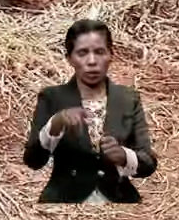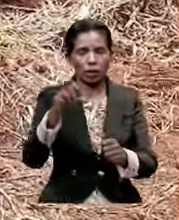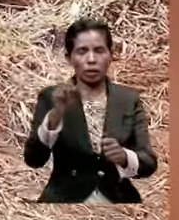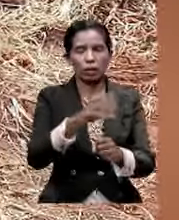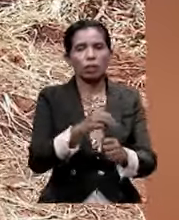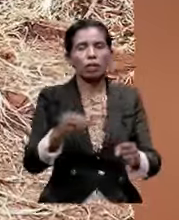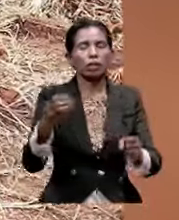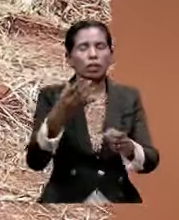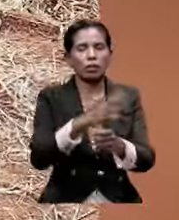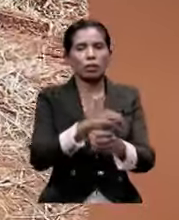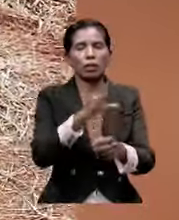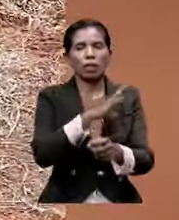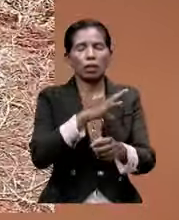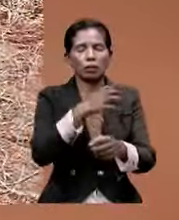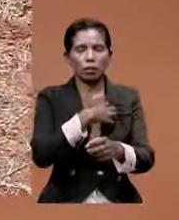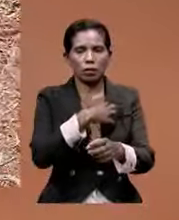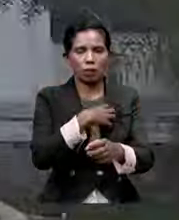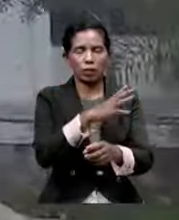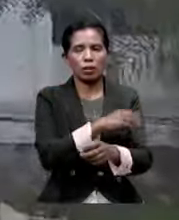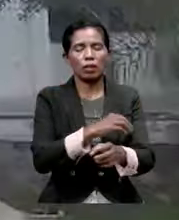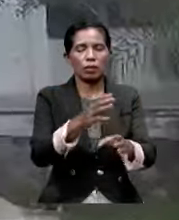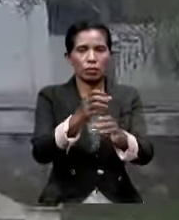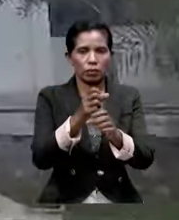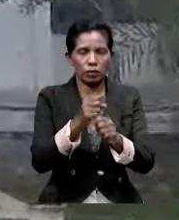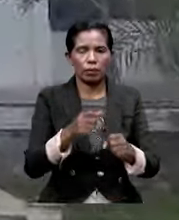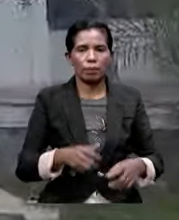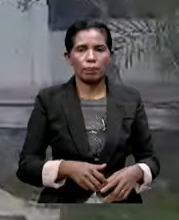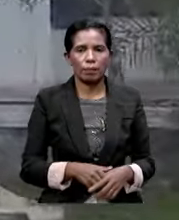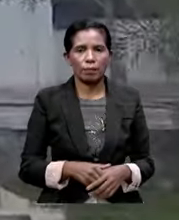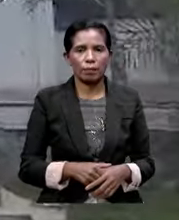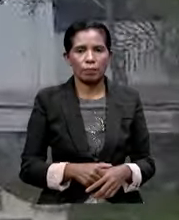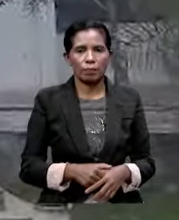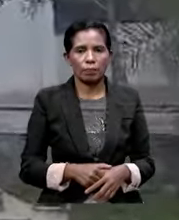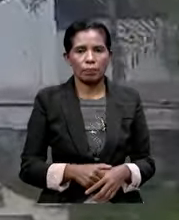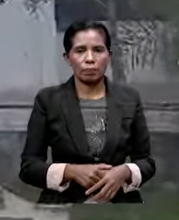tos laran, hodihain polisi unda de especial at foti. Feliciano Venancio Belo, ZMN.